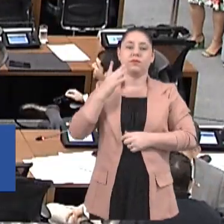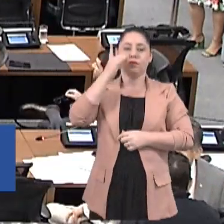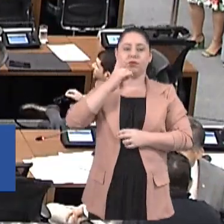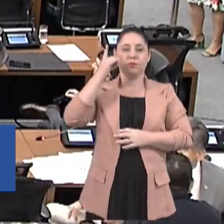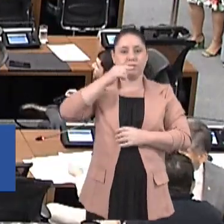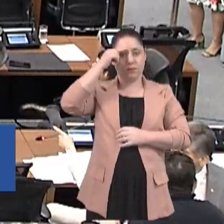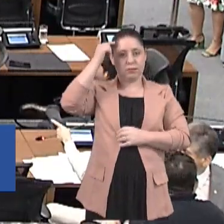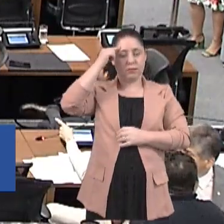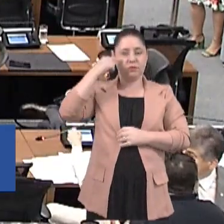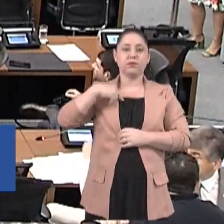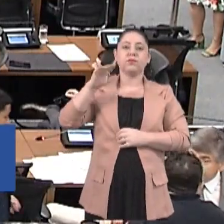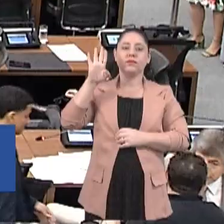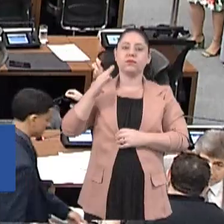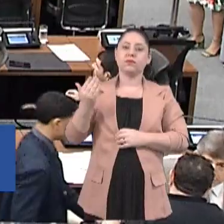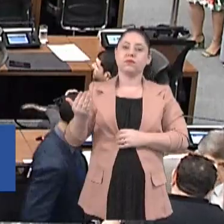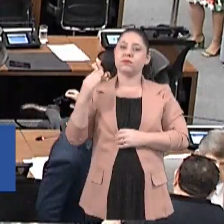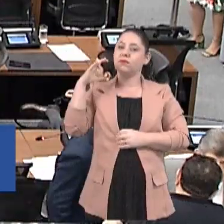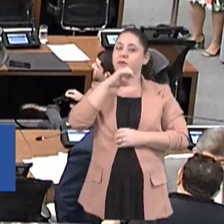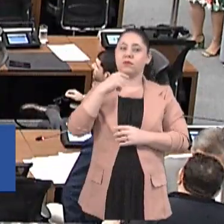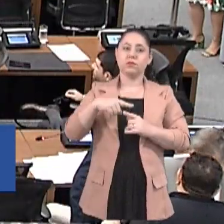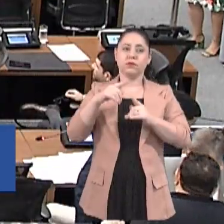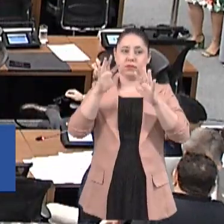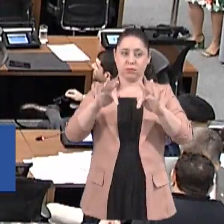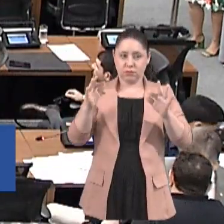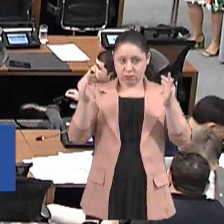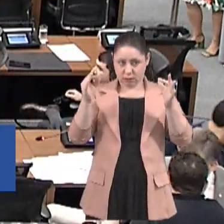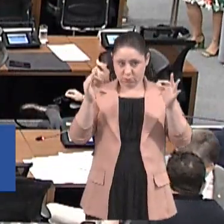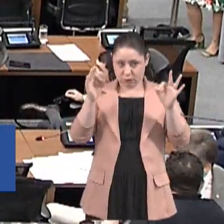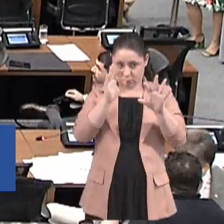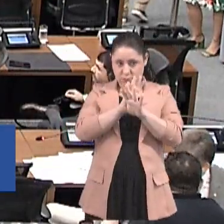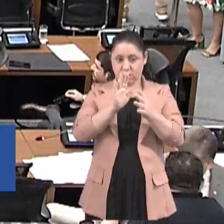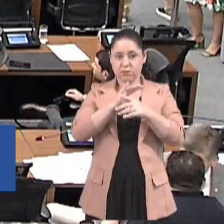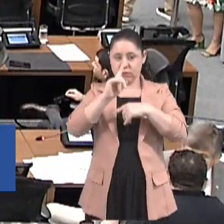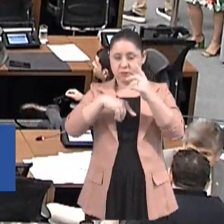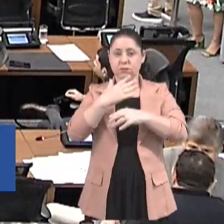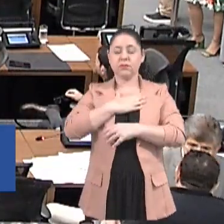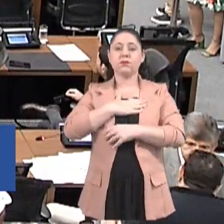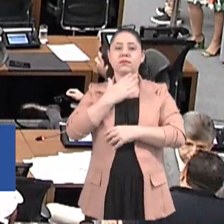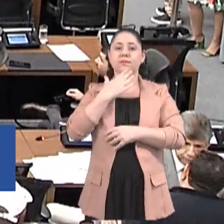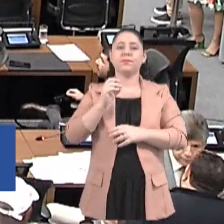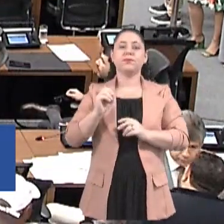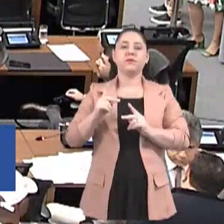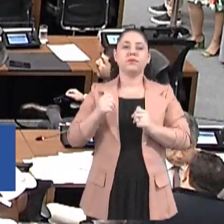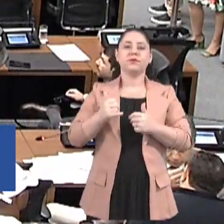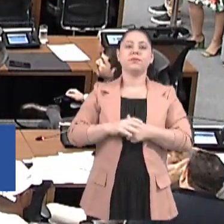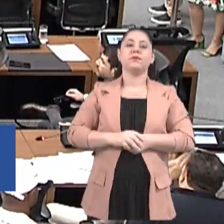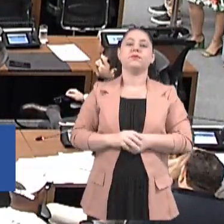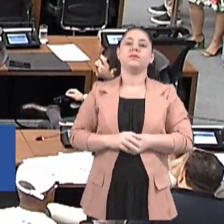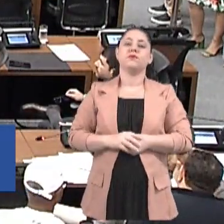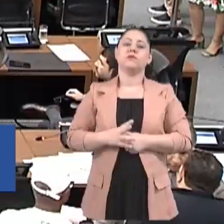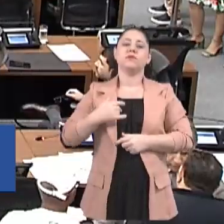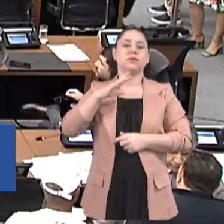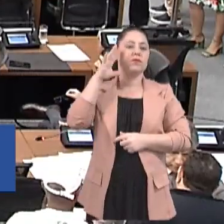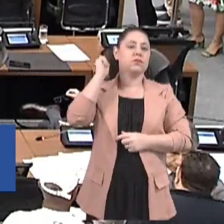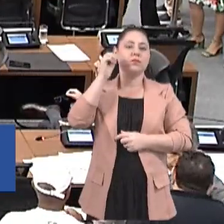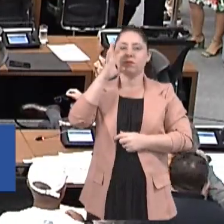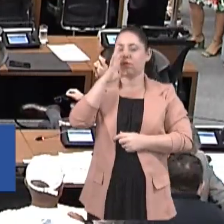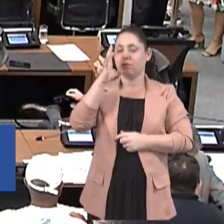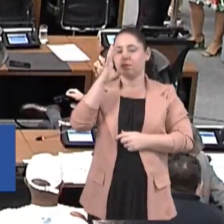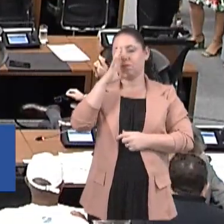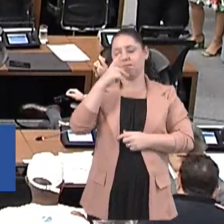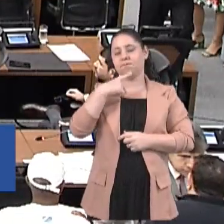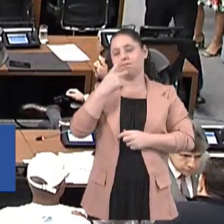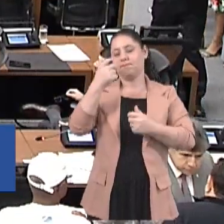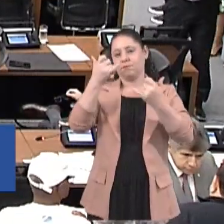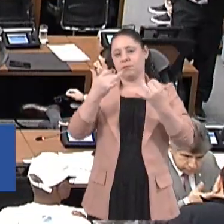Deputado Zé Teixeira? Permite uma parte. Rapidinho, deputado, para eu poder concluir. Bem rapidinho. Depois a minha parte. Deputado, eu ouvi com muita atenção